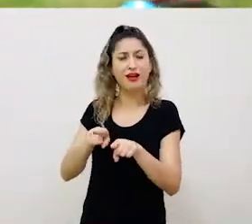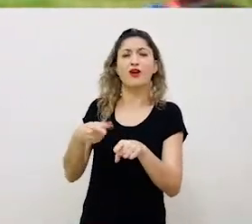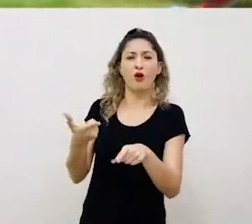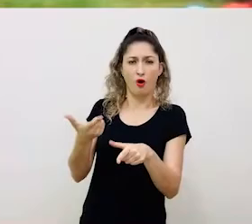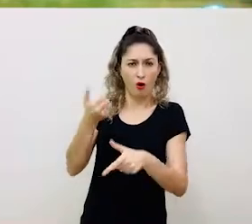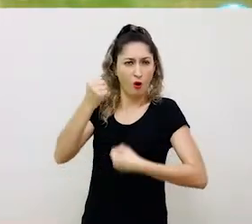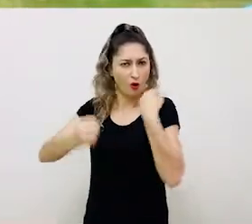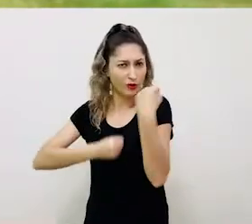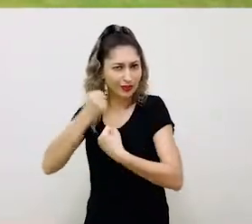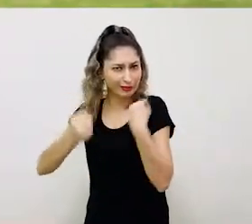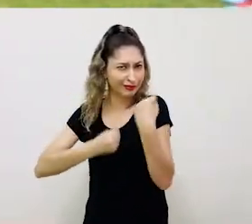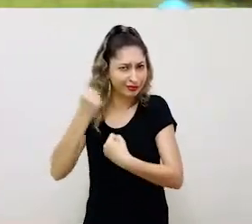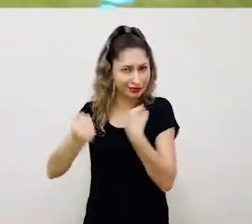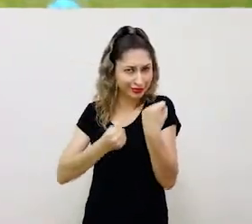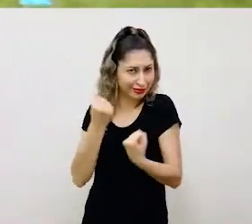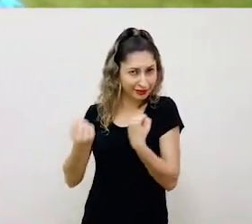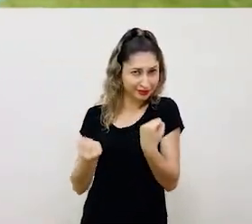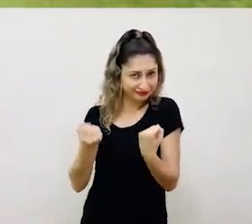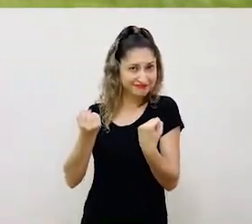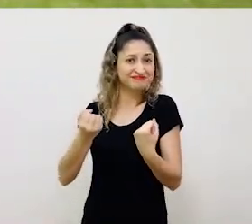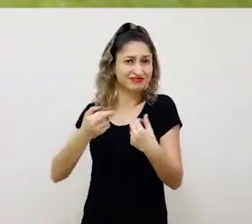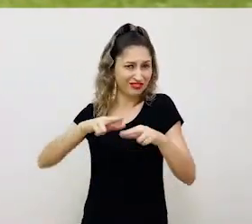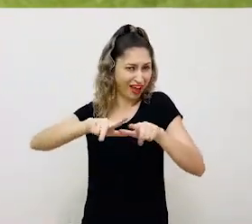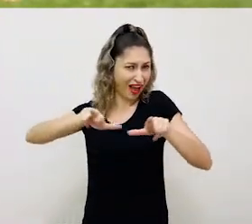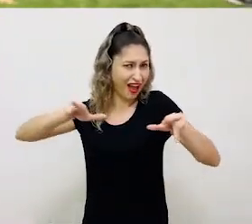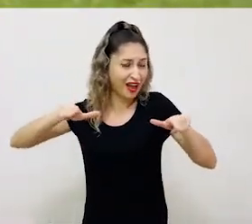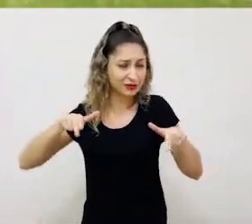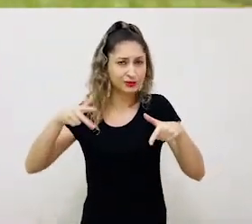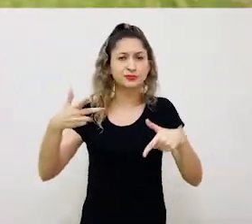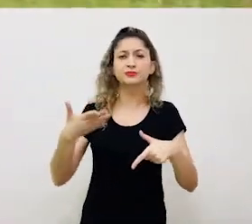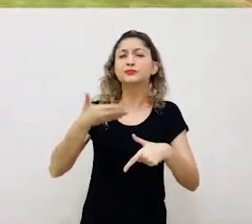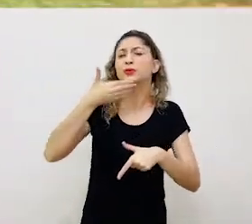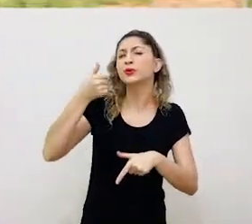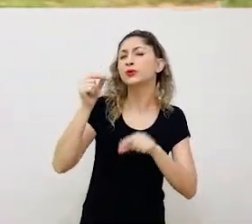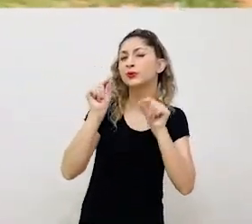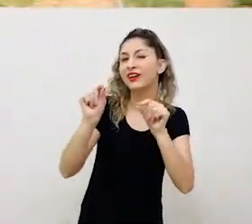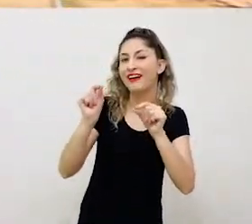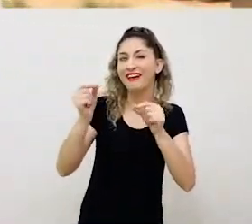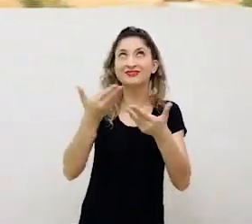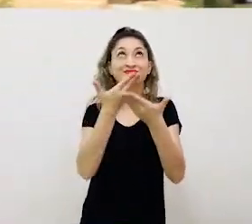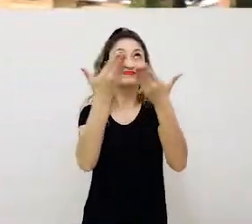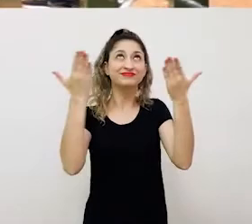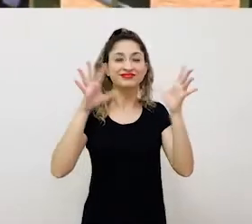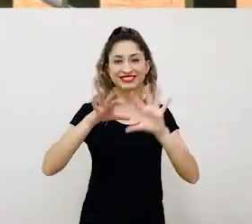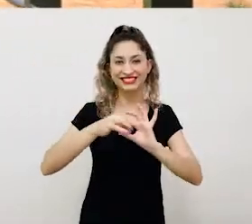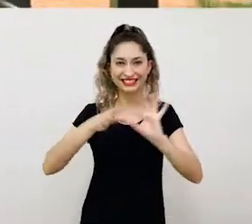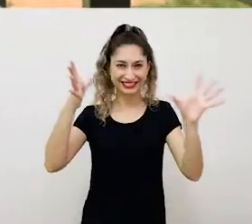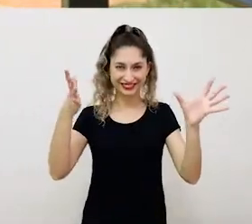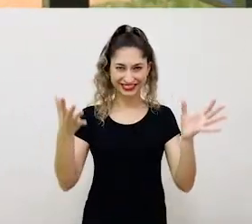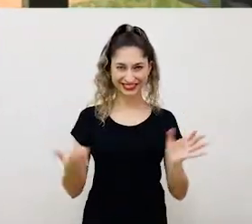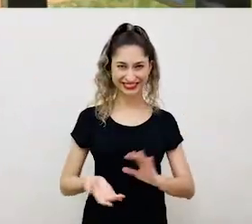calistenia, cross training, corrida e muito mais. Sabe o que é melhor? Tudo a céu aberto.